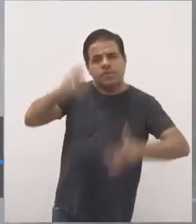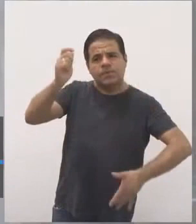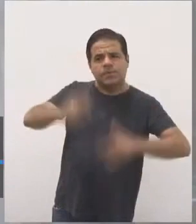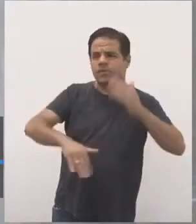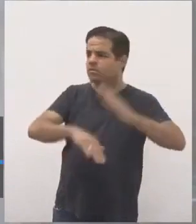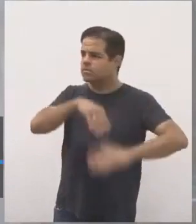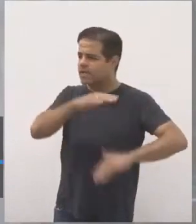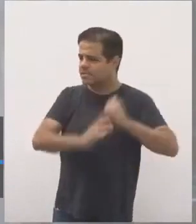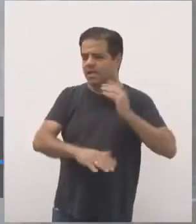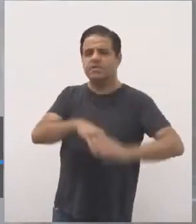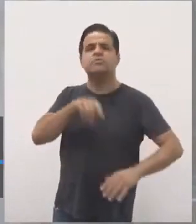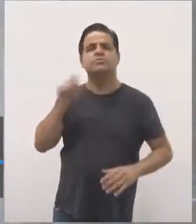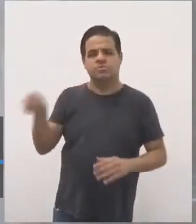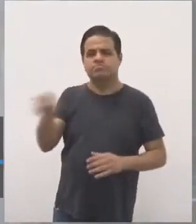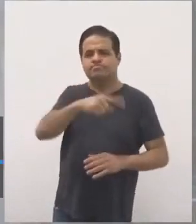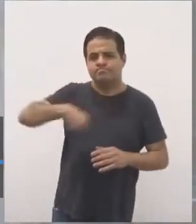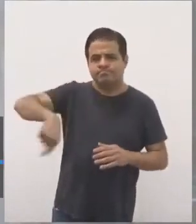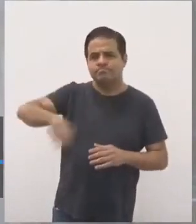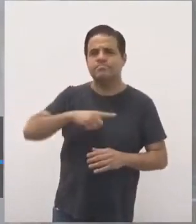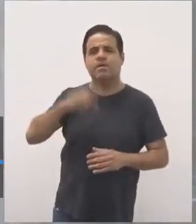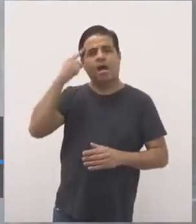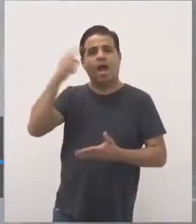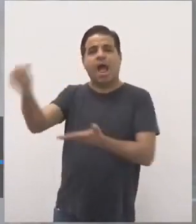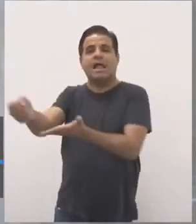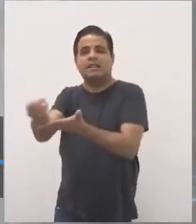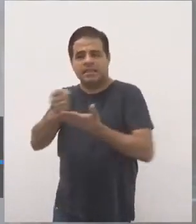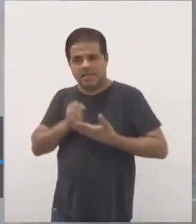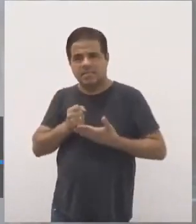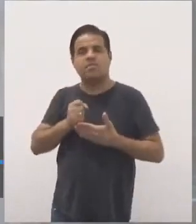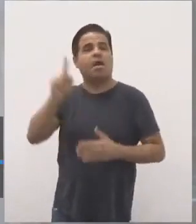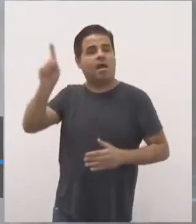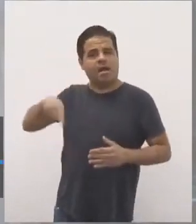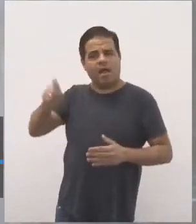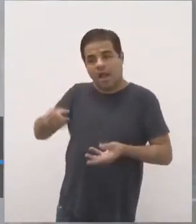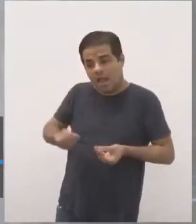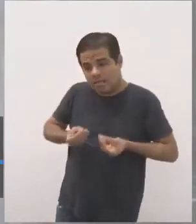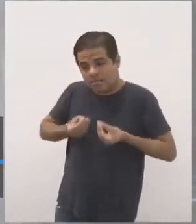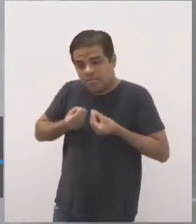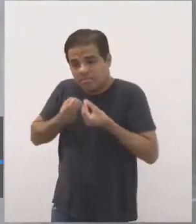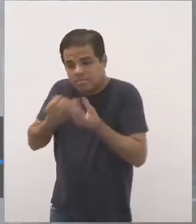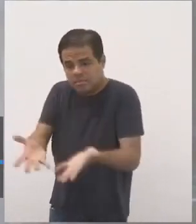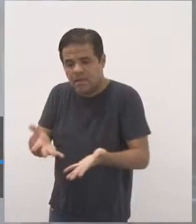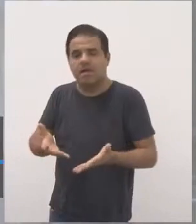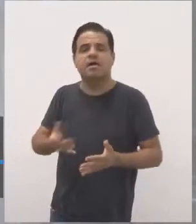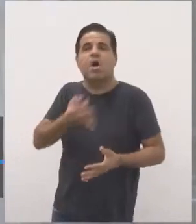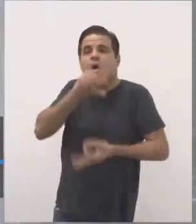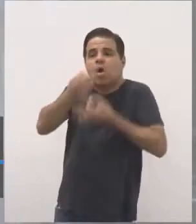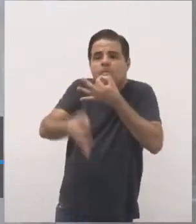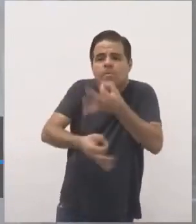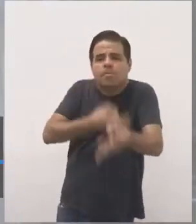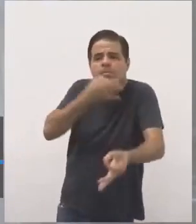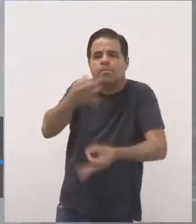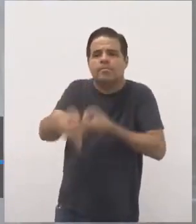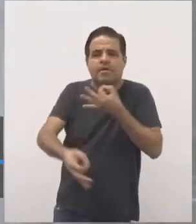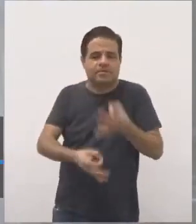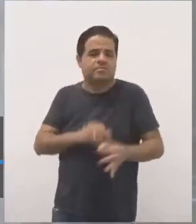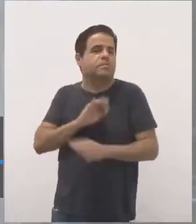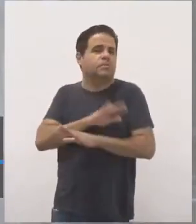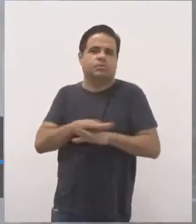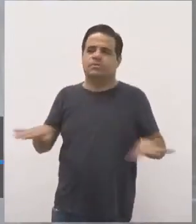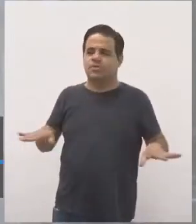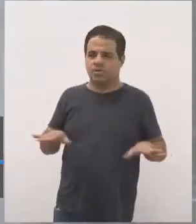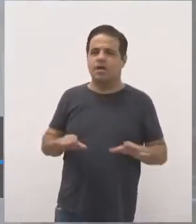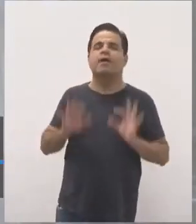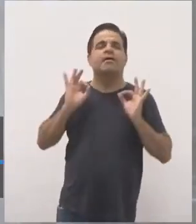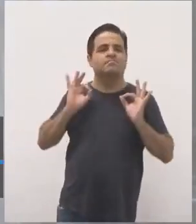das ações que a gente está trazendo, é que elas estão entrando realmente como uma sugestão, tá?